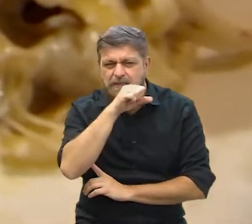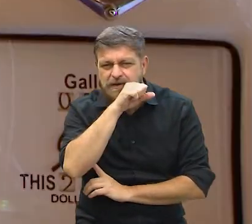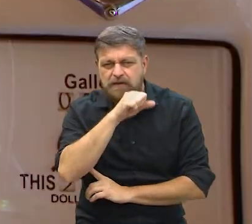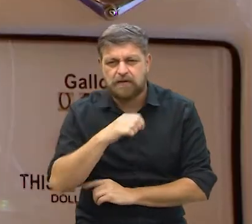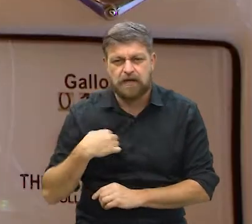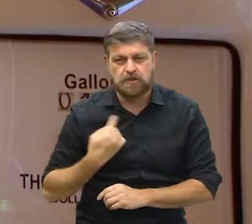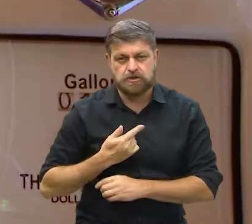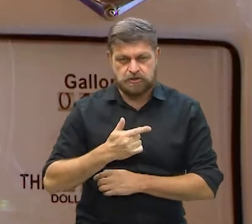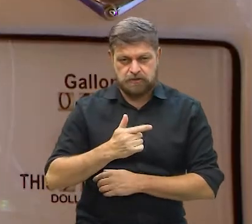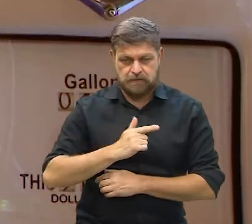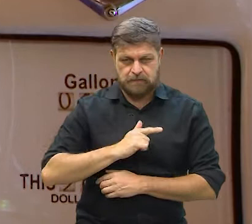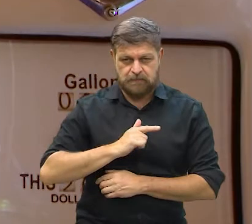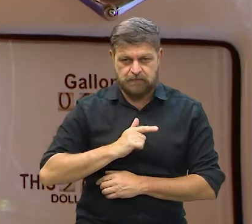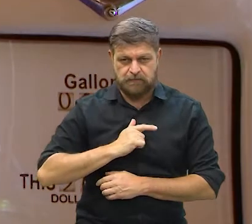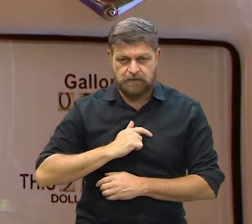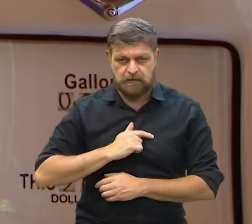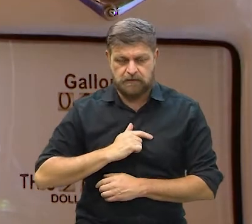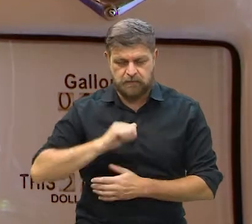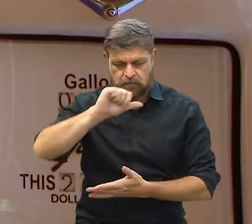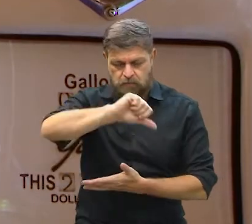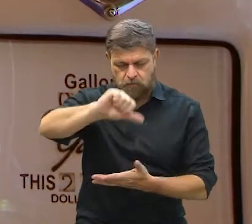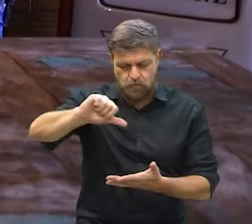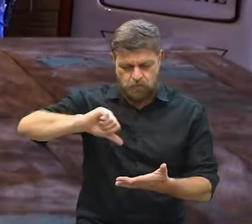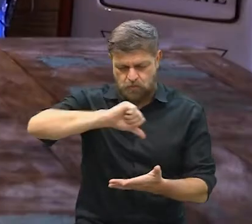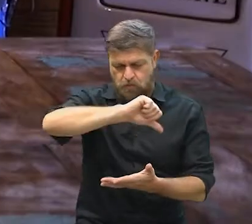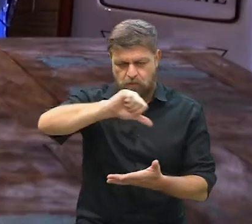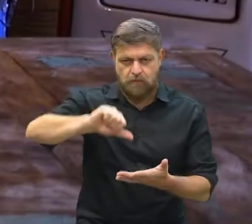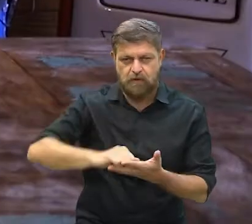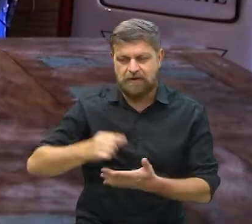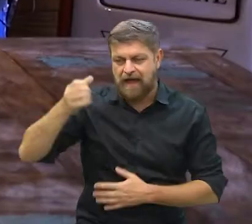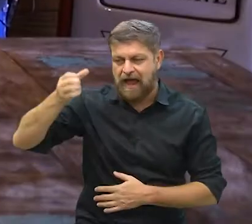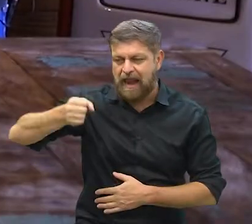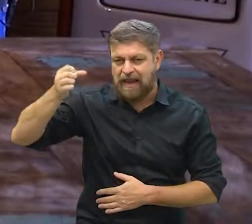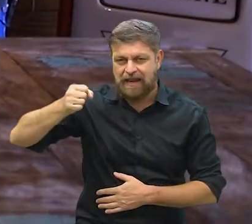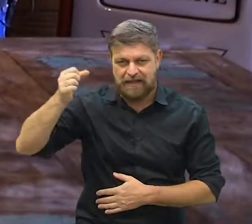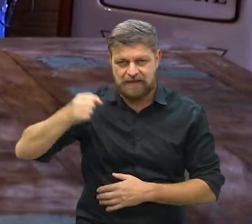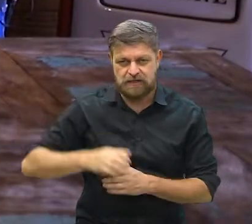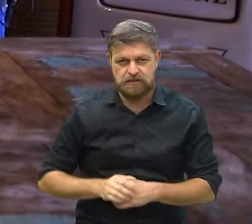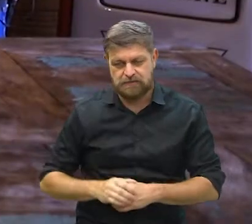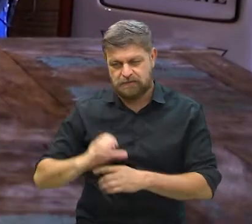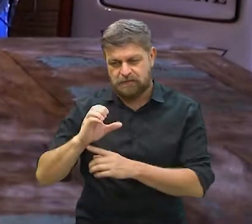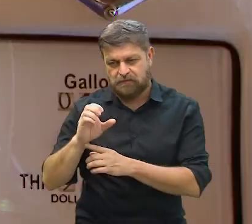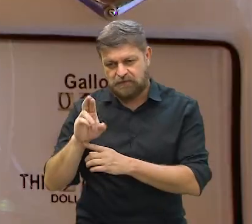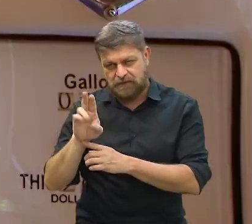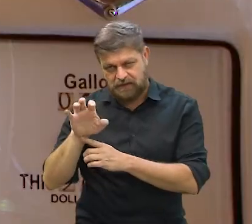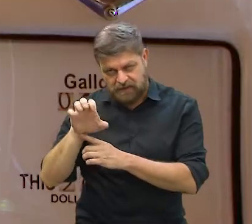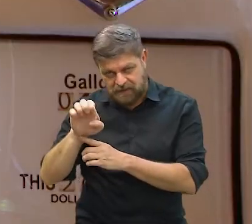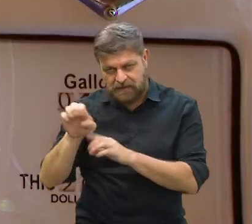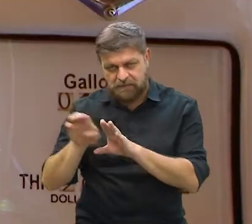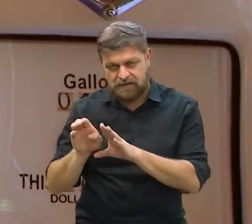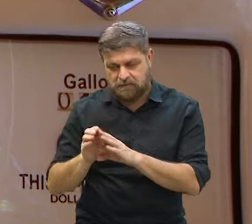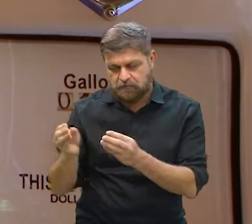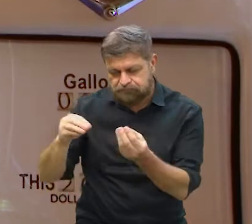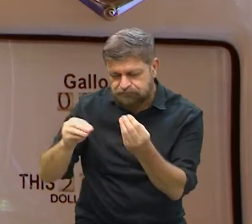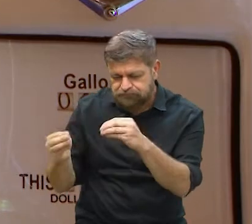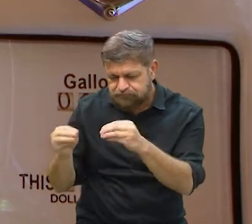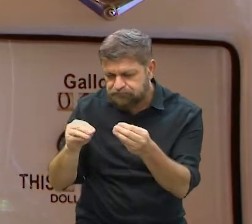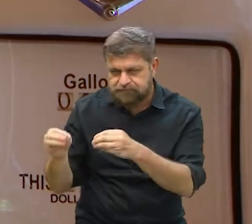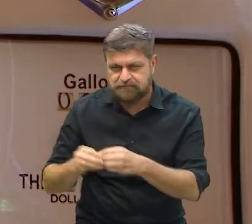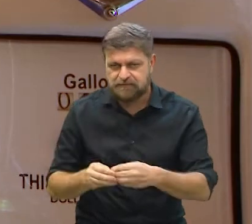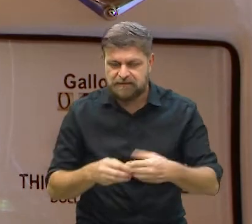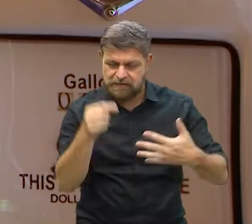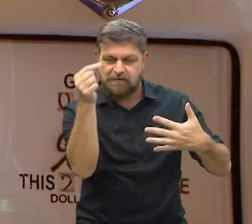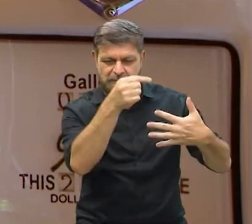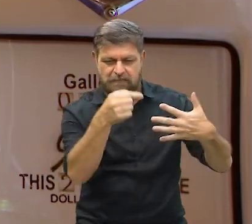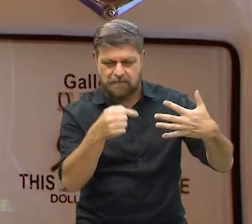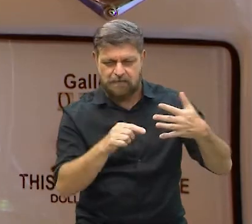E a gente tem um molho feito de leite, creme de leite e as especiarias que a gente colocou lá que vai estar na